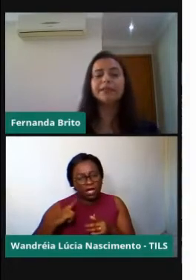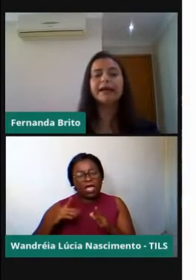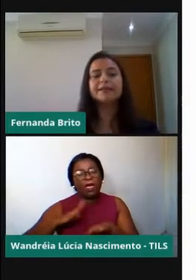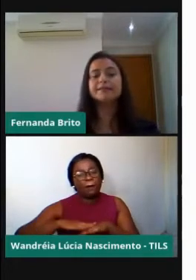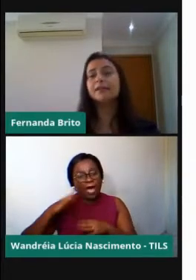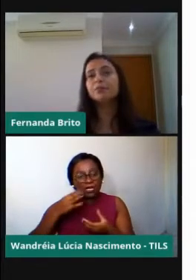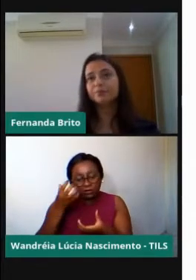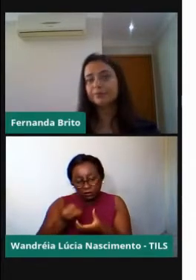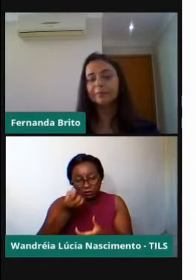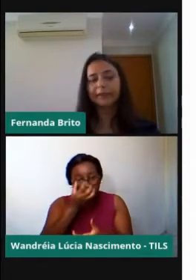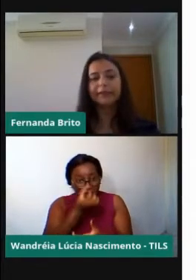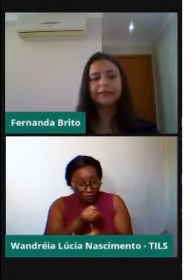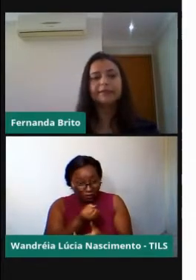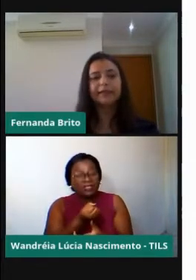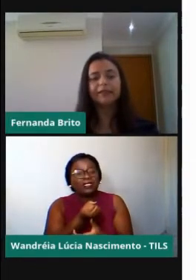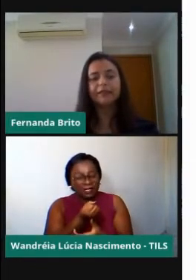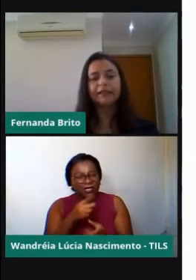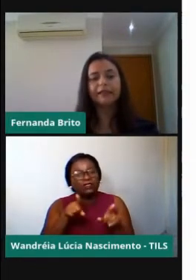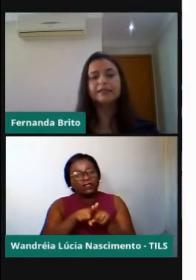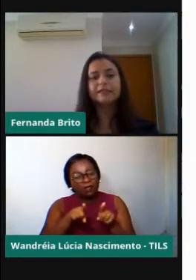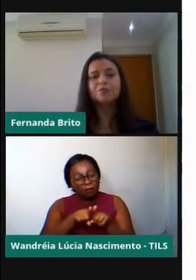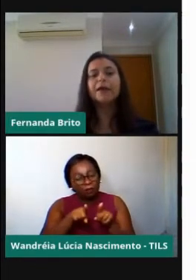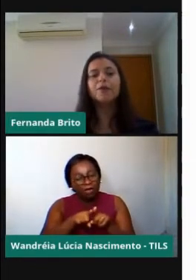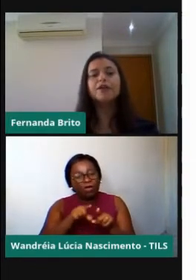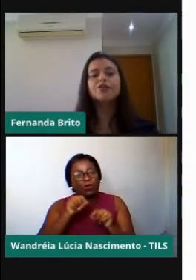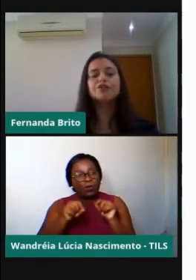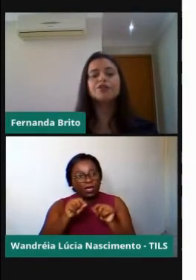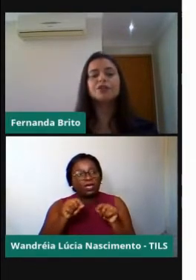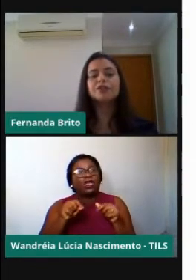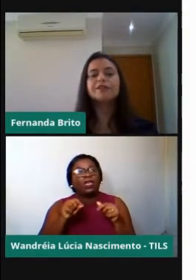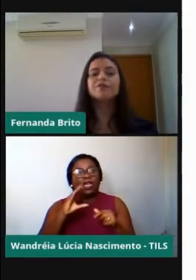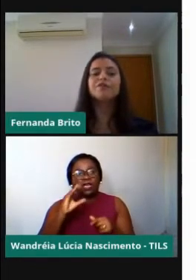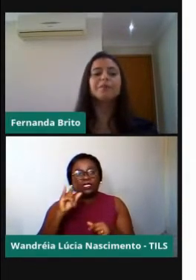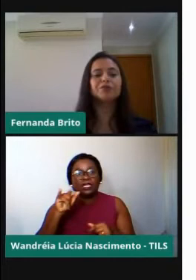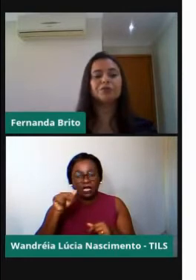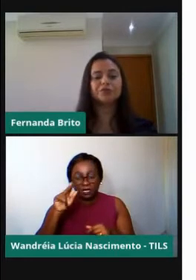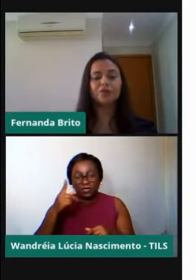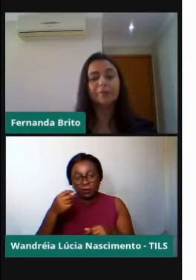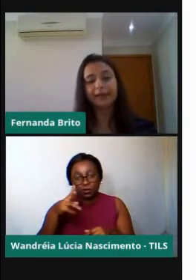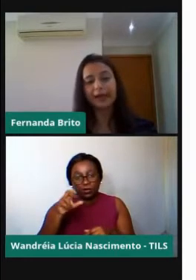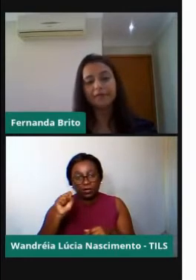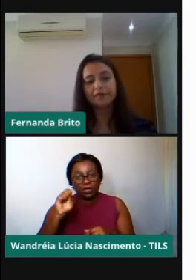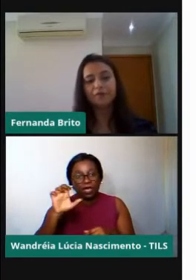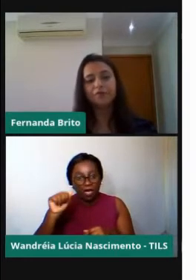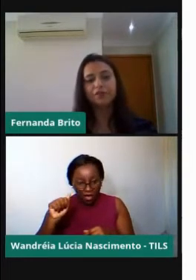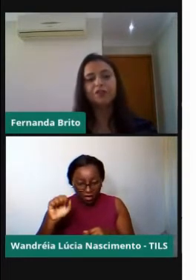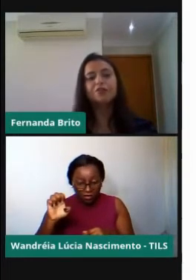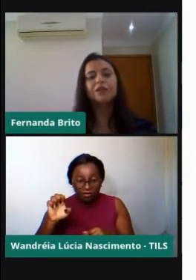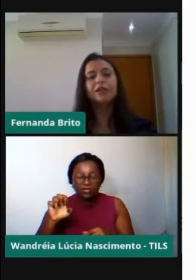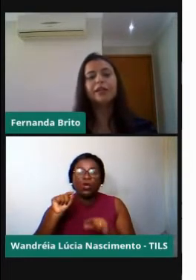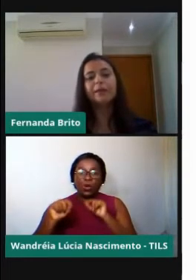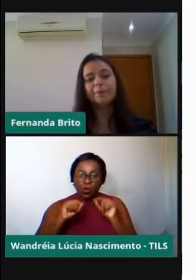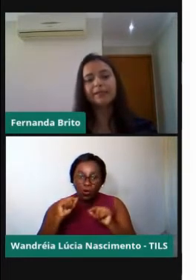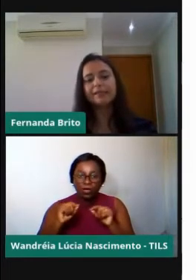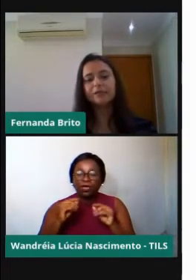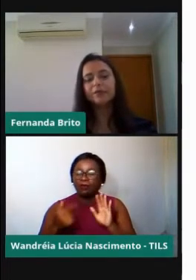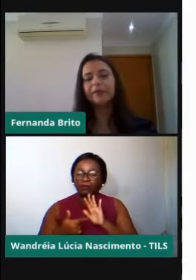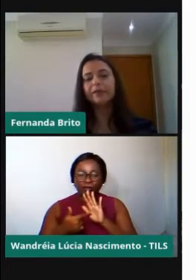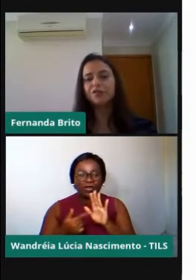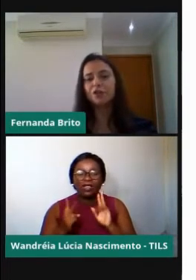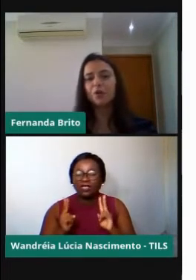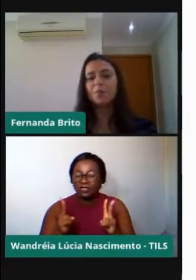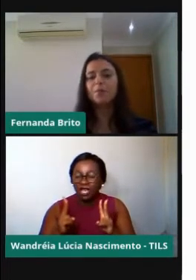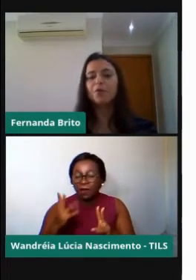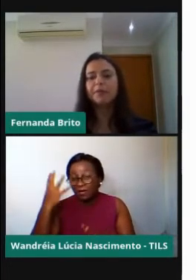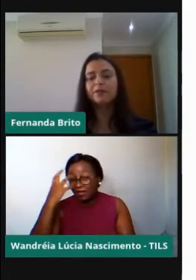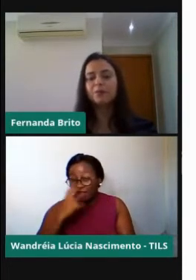serina protease são também, né, tem índices maiores de desenvolvimento da forma grave da COVID, e a hipertensão